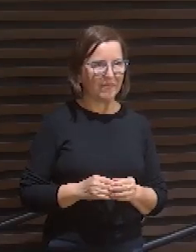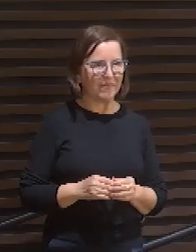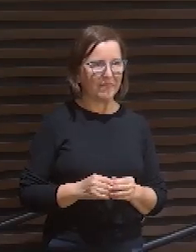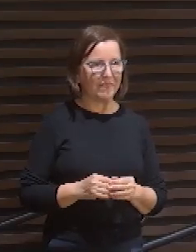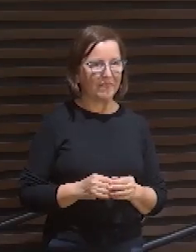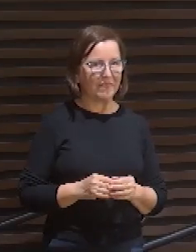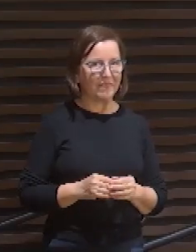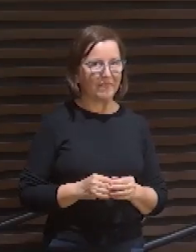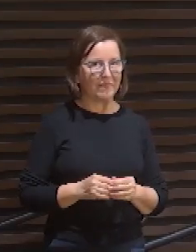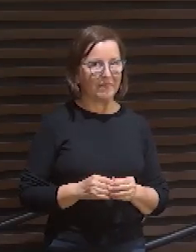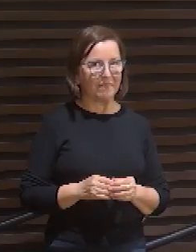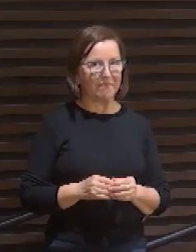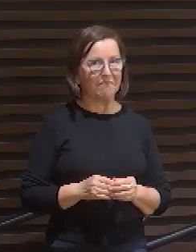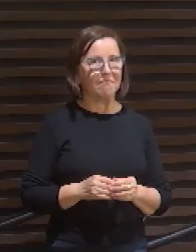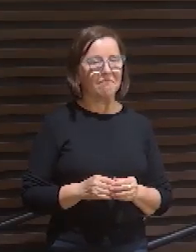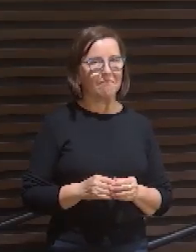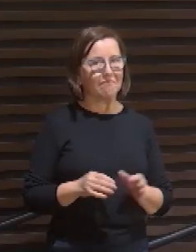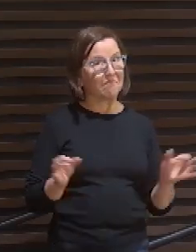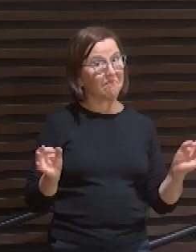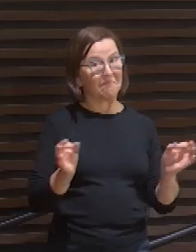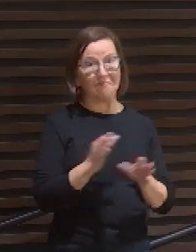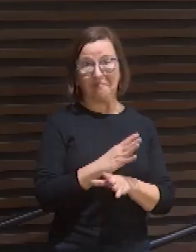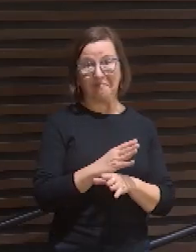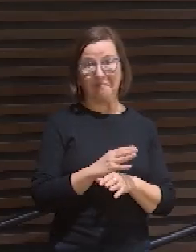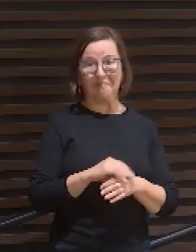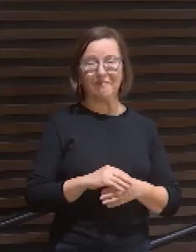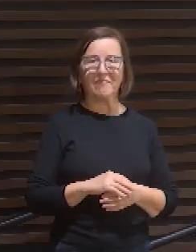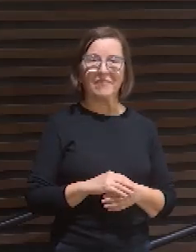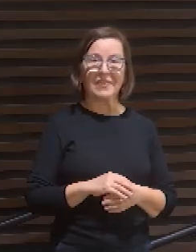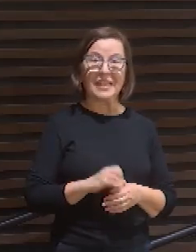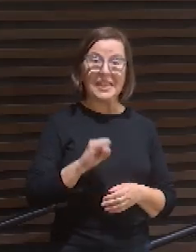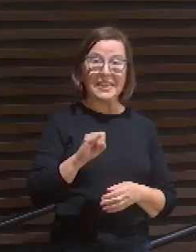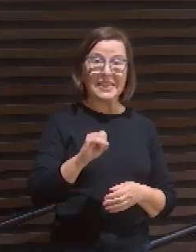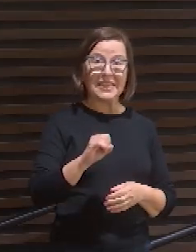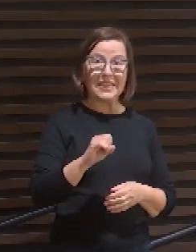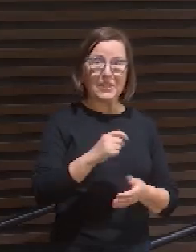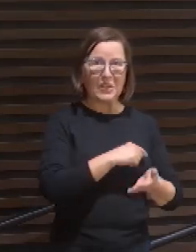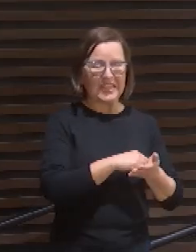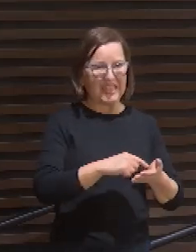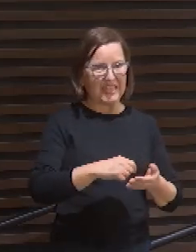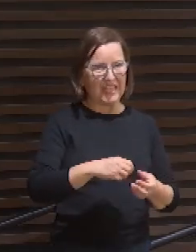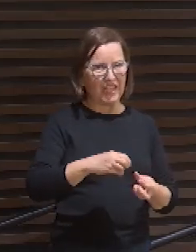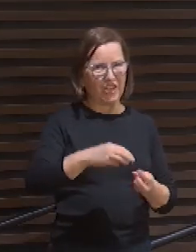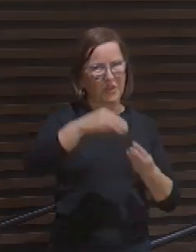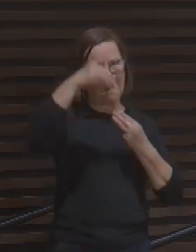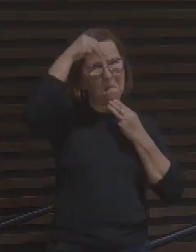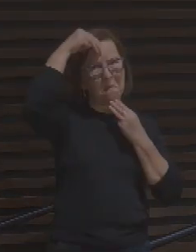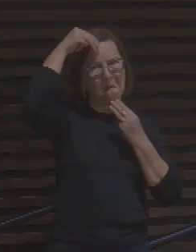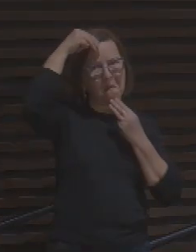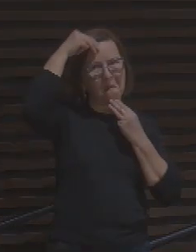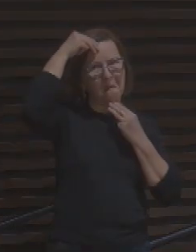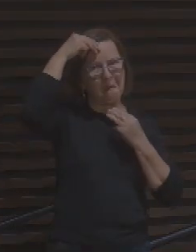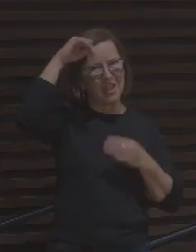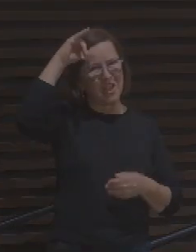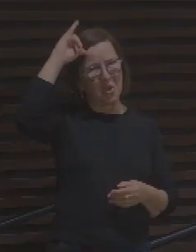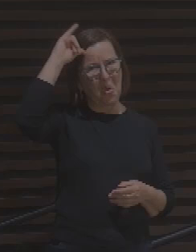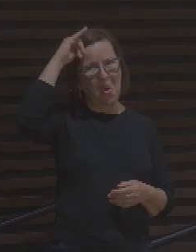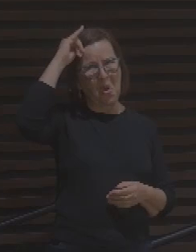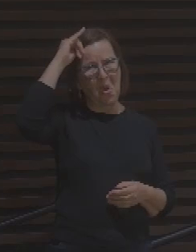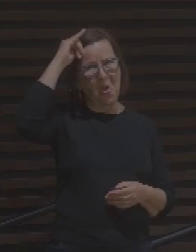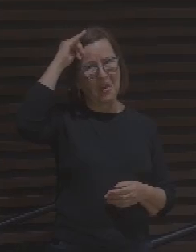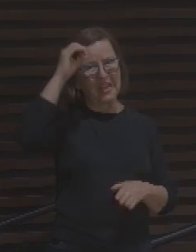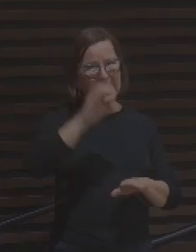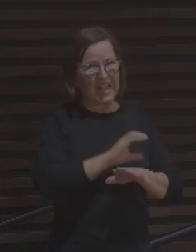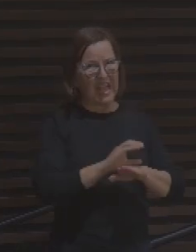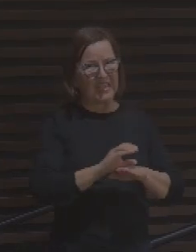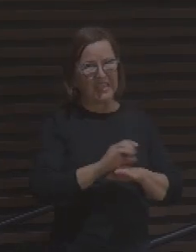e suficiente. Portanto, se o sangue de bodes e touros